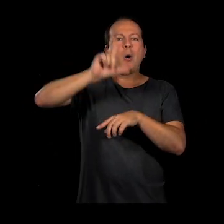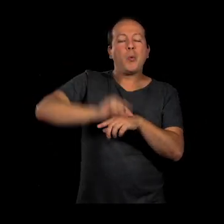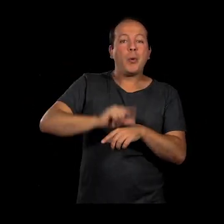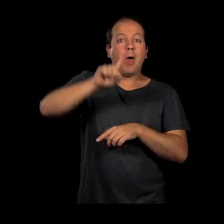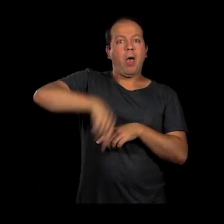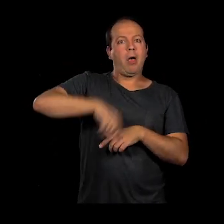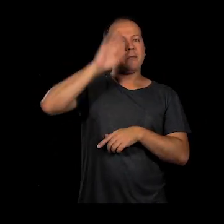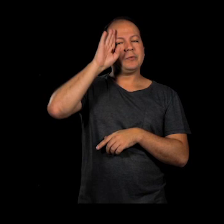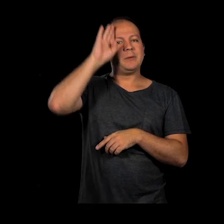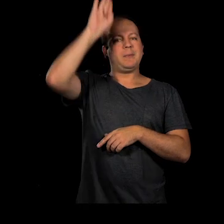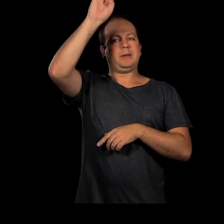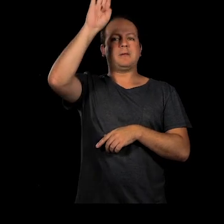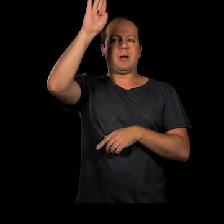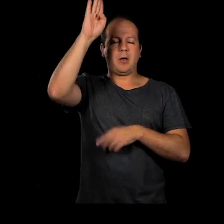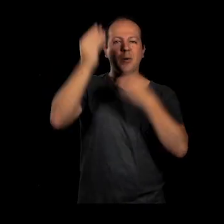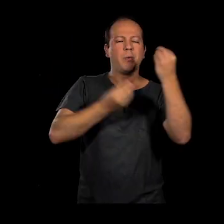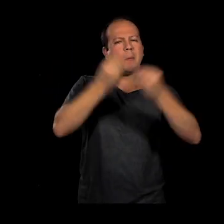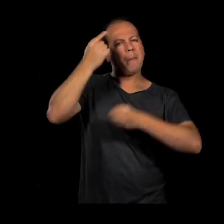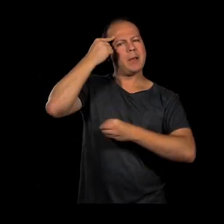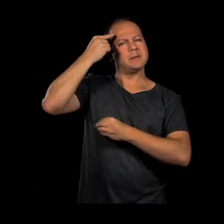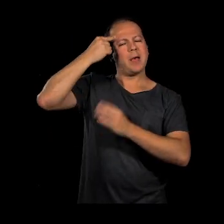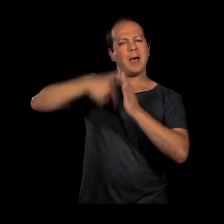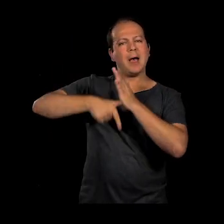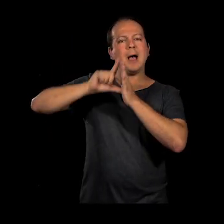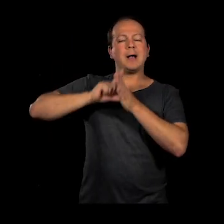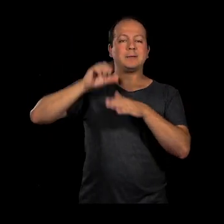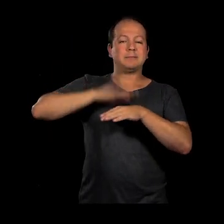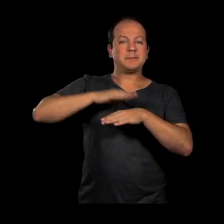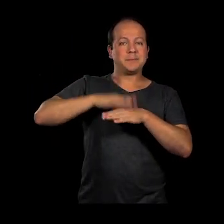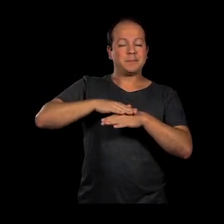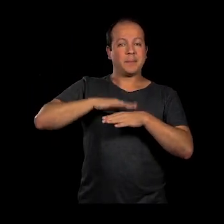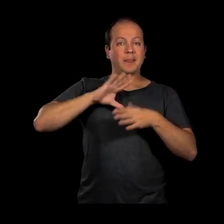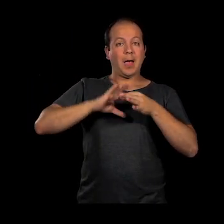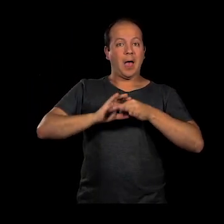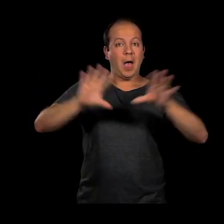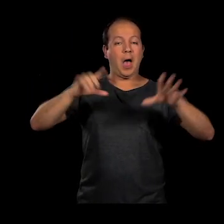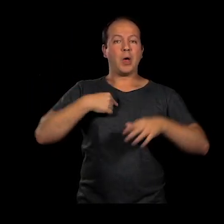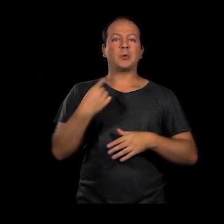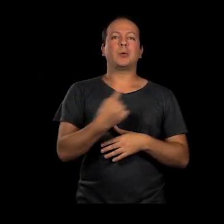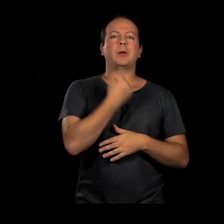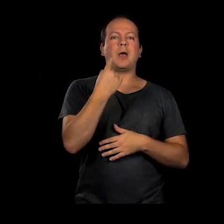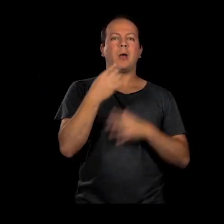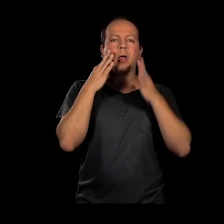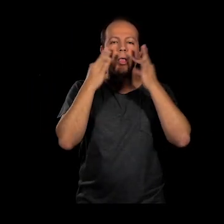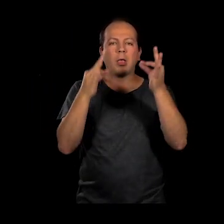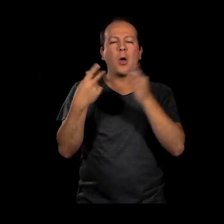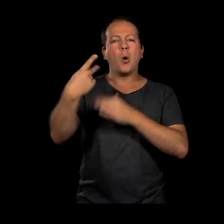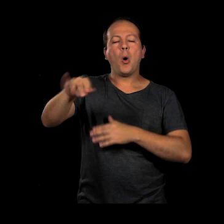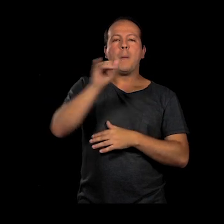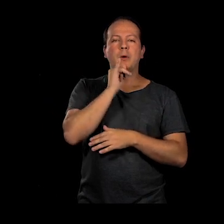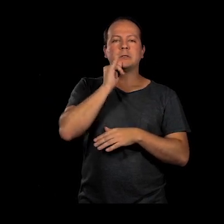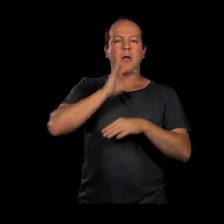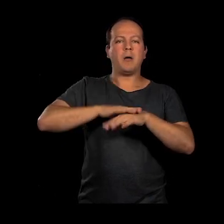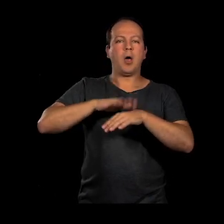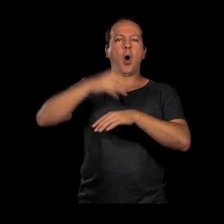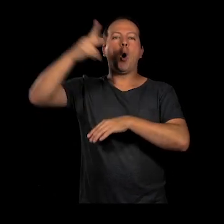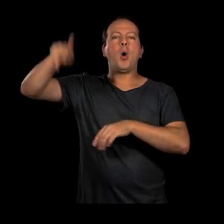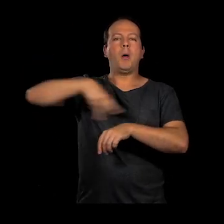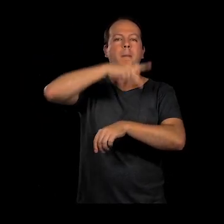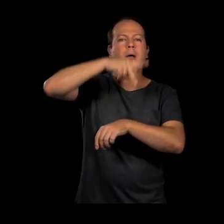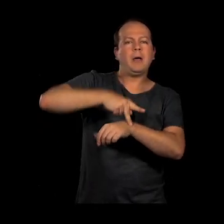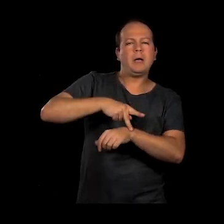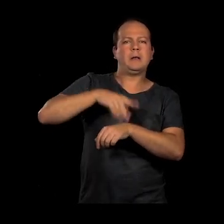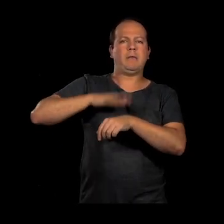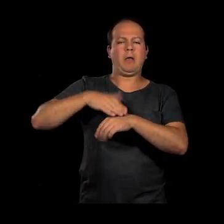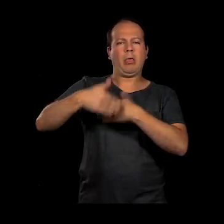curta é fundamental para pensar, porque a nossa produção é muito clara uma produção autoral. A gente não presta serviço como alguns países acabaram